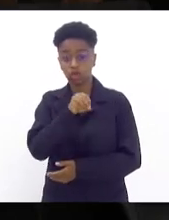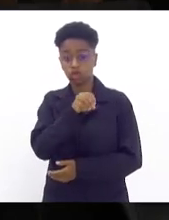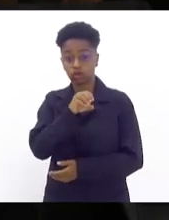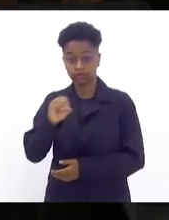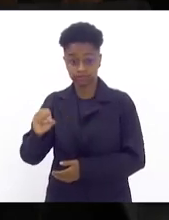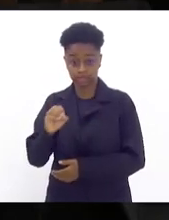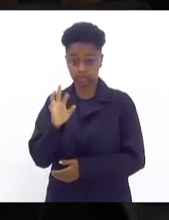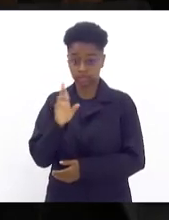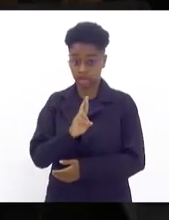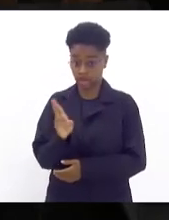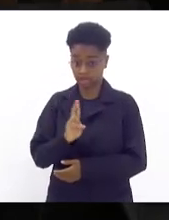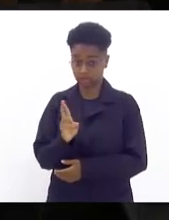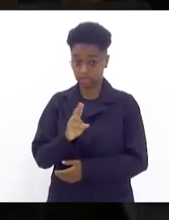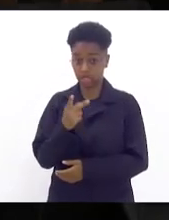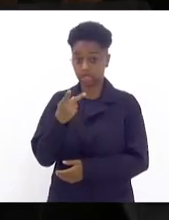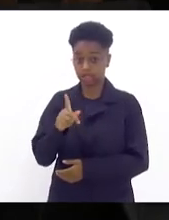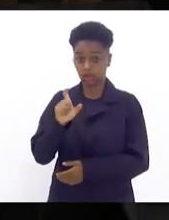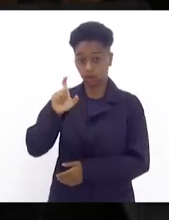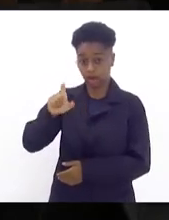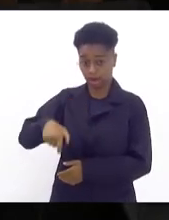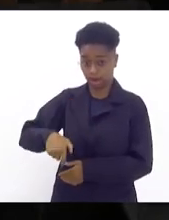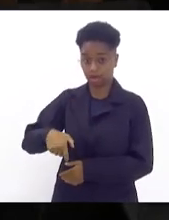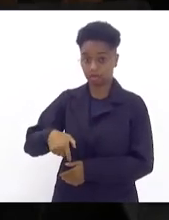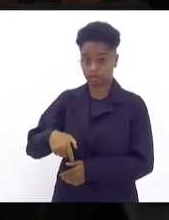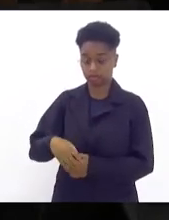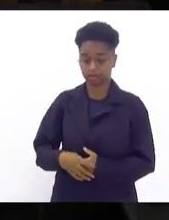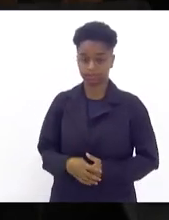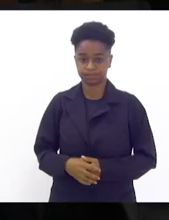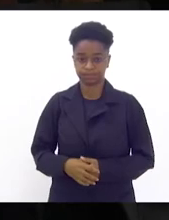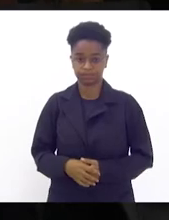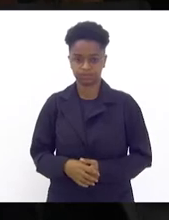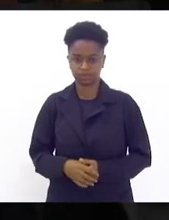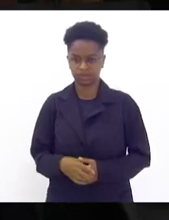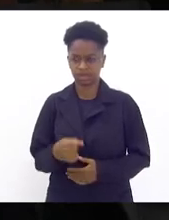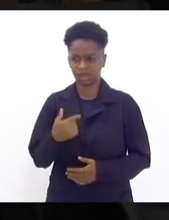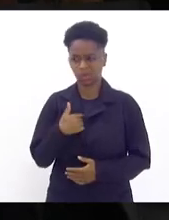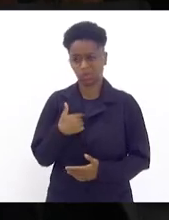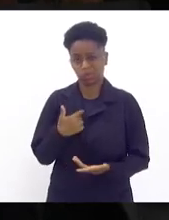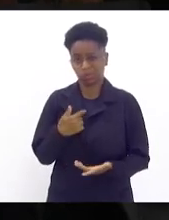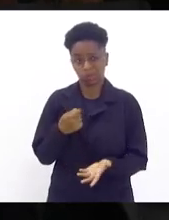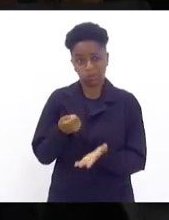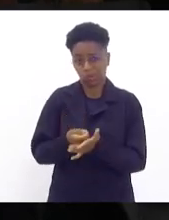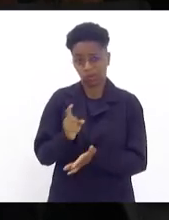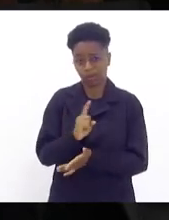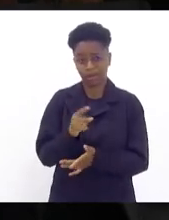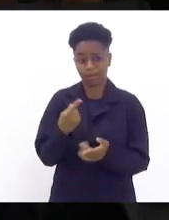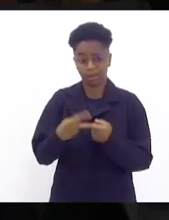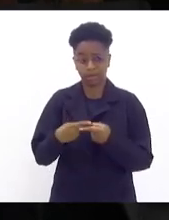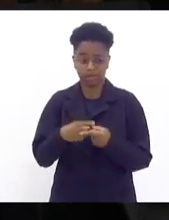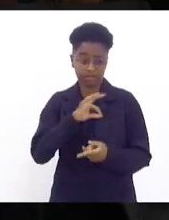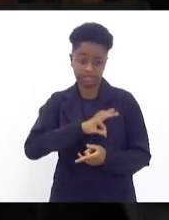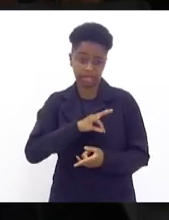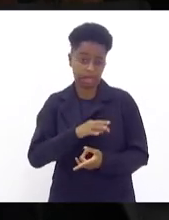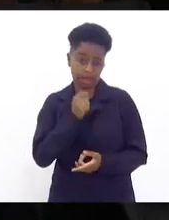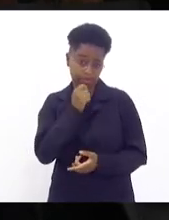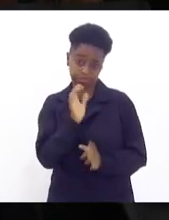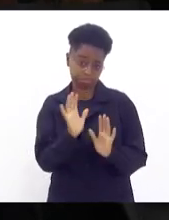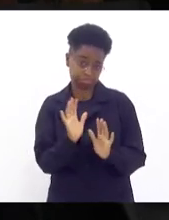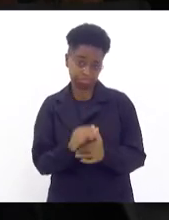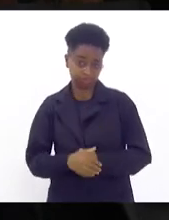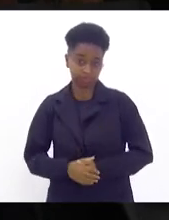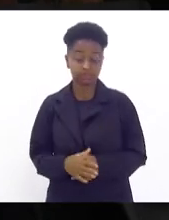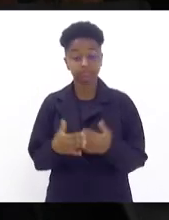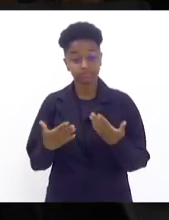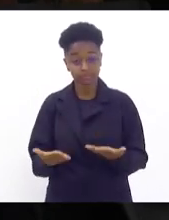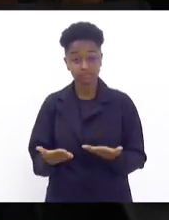R$ 900 do seu cartão de crédito. Não paguei porque não recebi. Então, queríamos